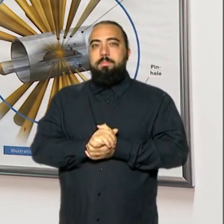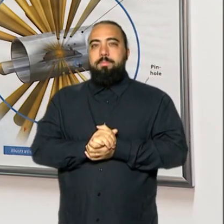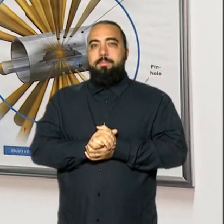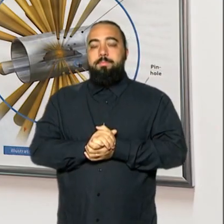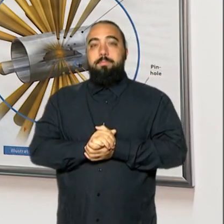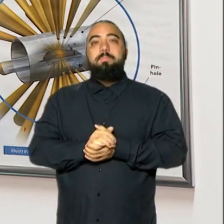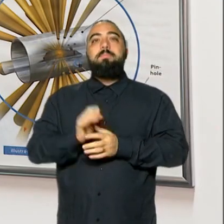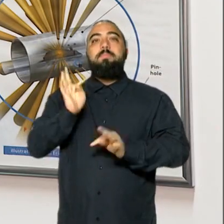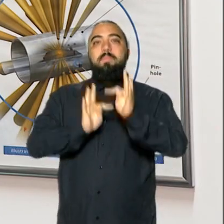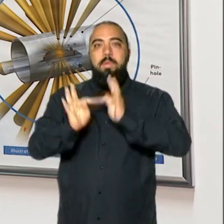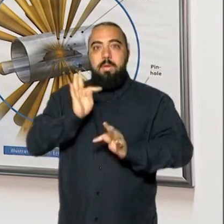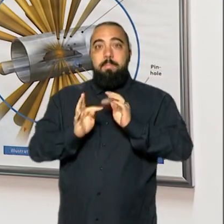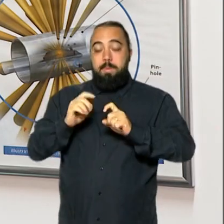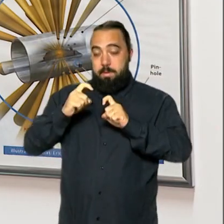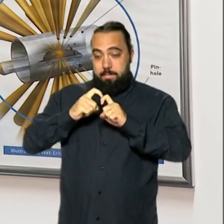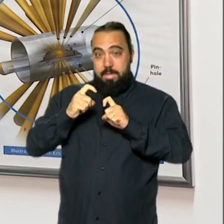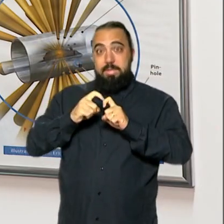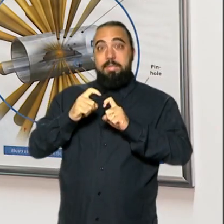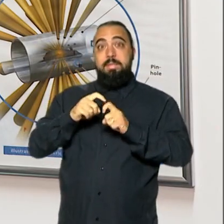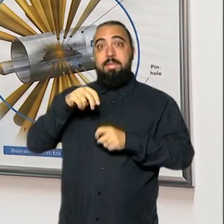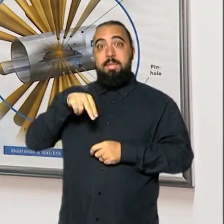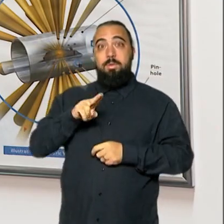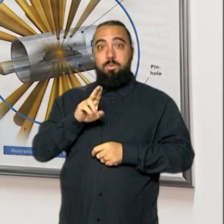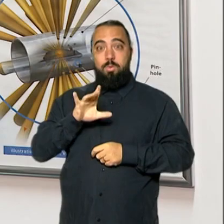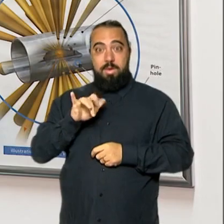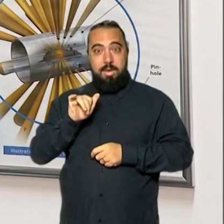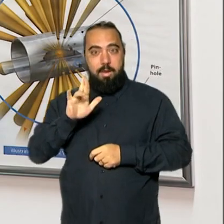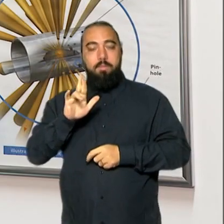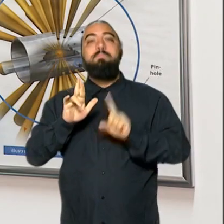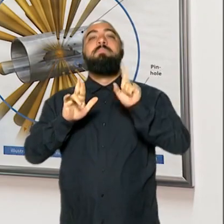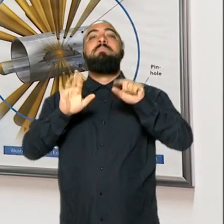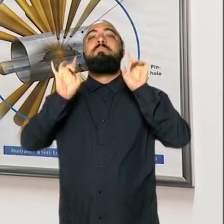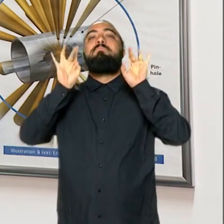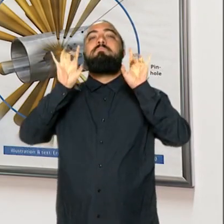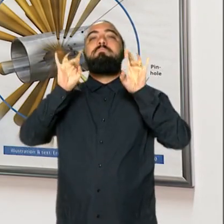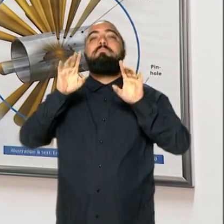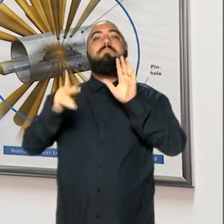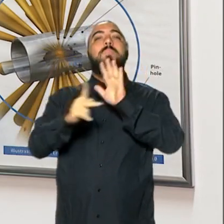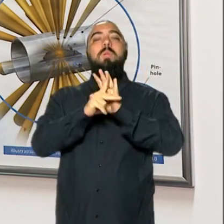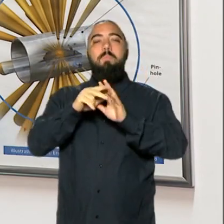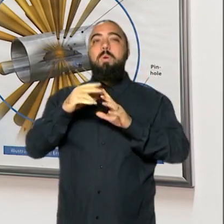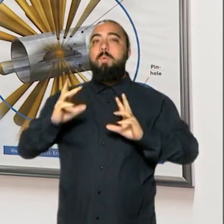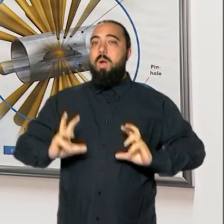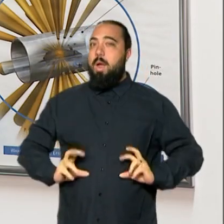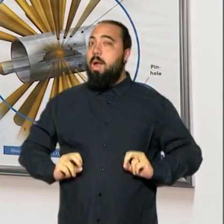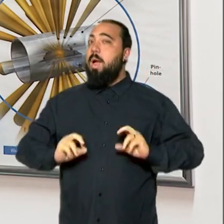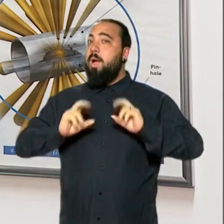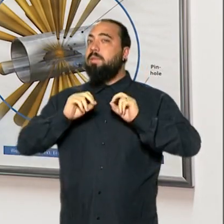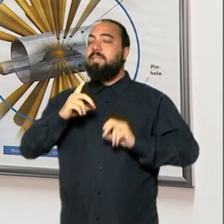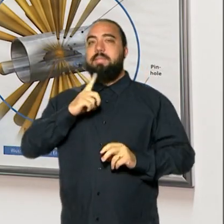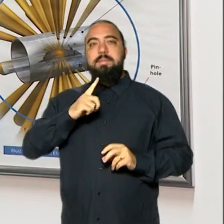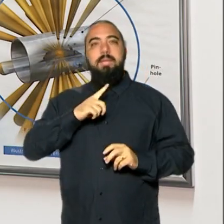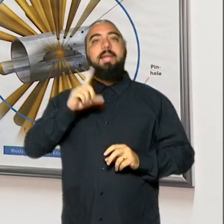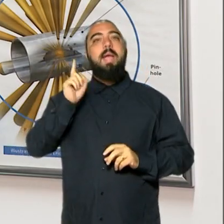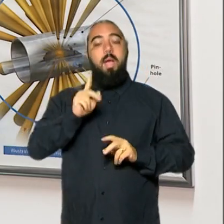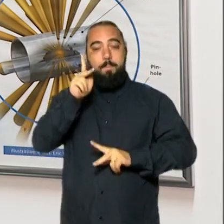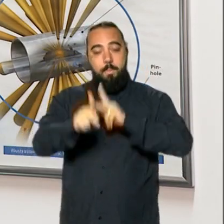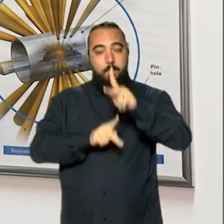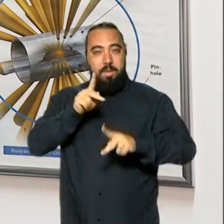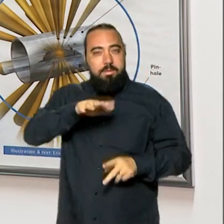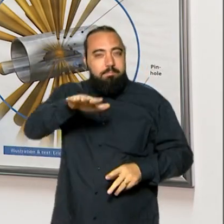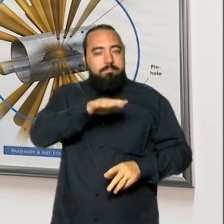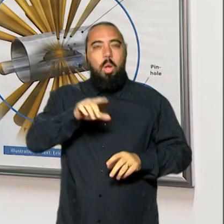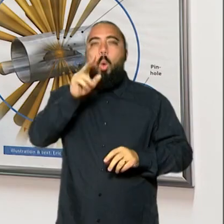medicina nuclear é utilizada na terapia de tratamento especialmente de câncer. Então, muito conhecido pela população é o uso do